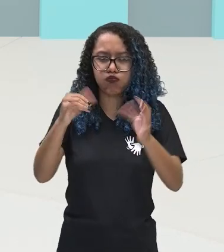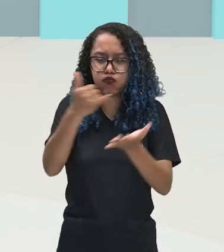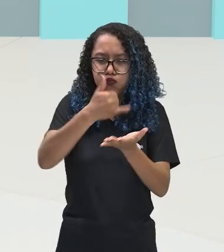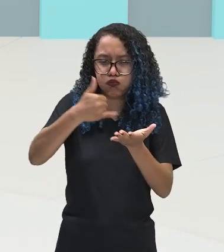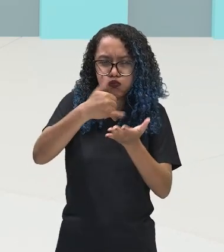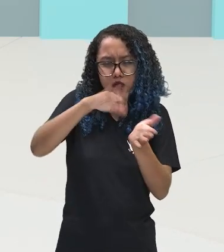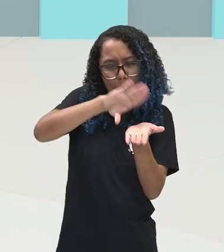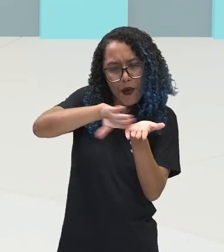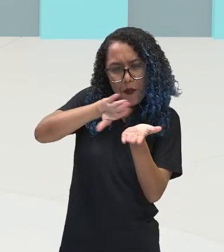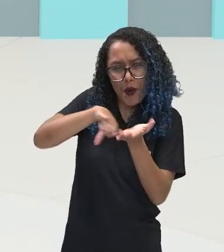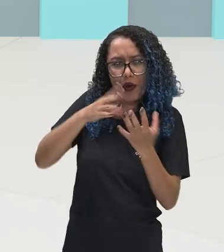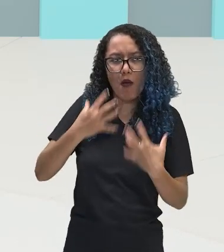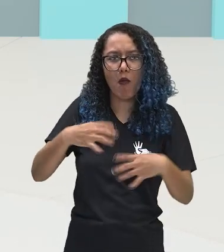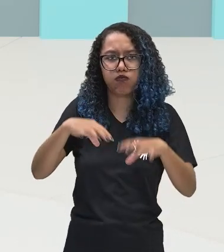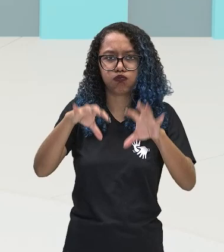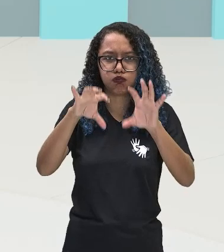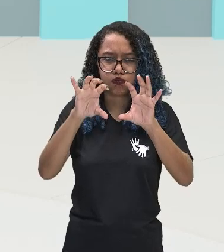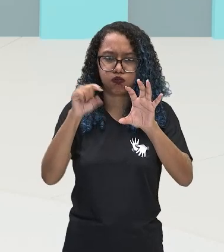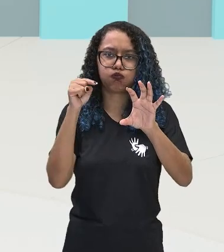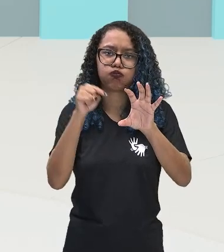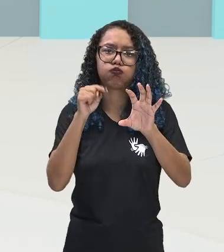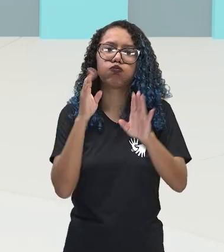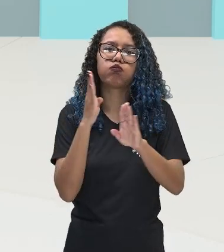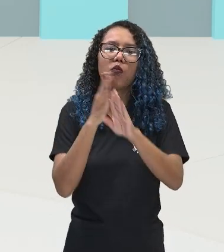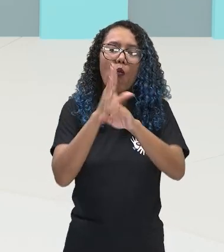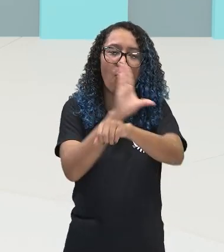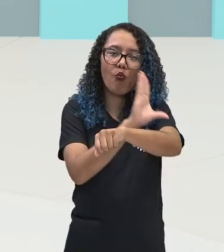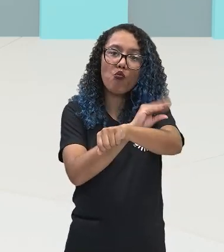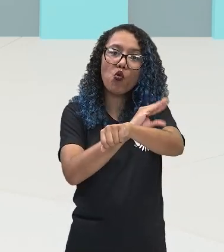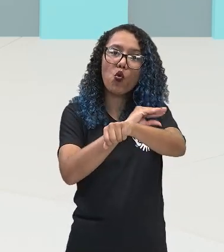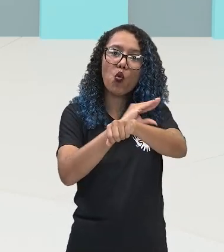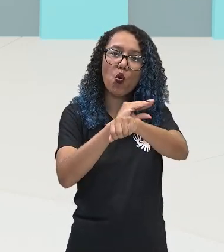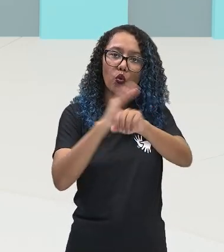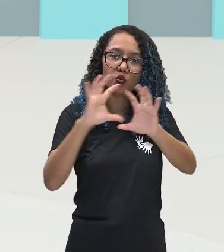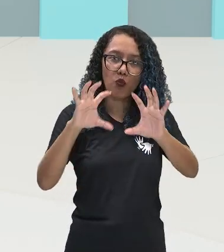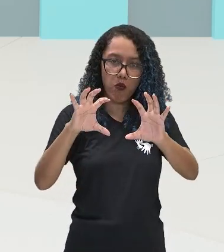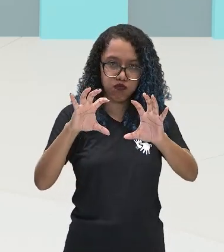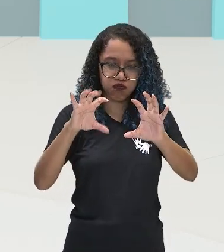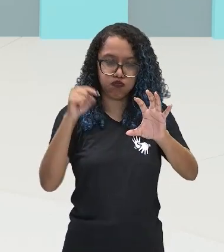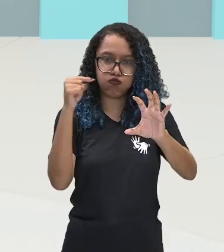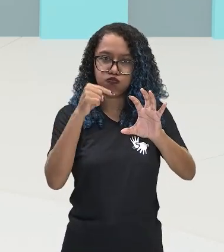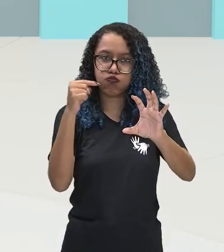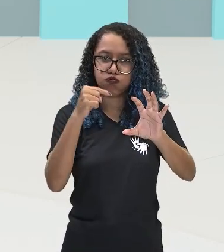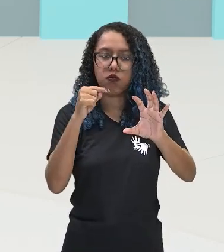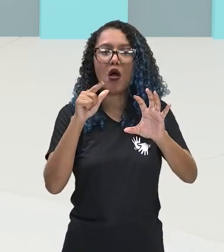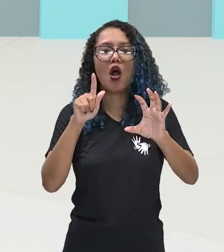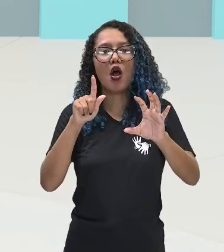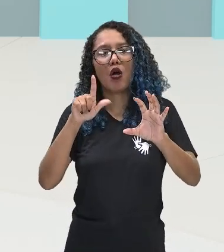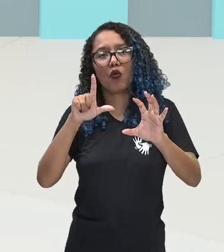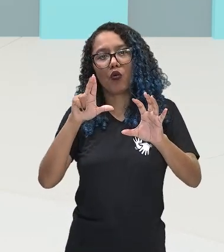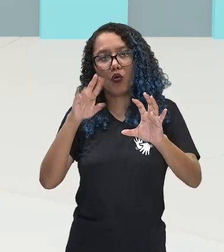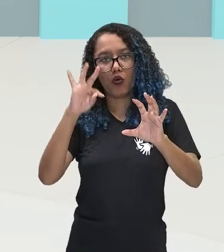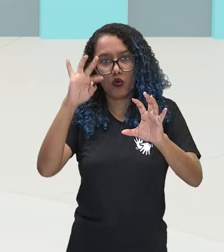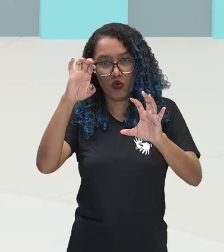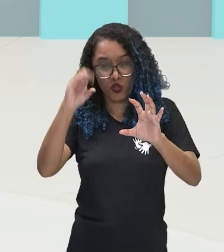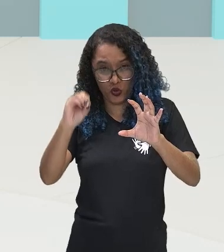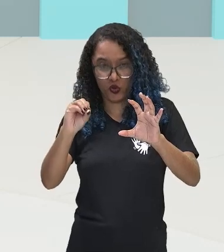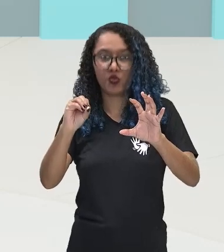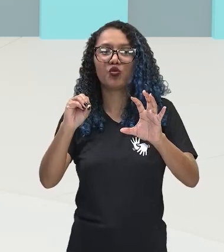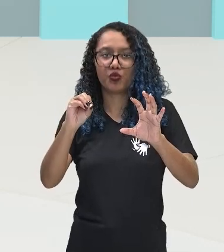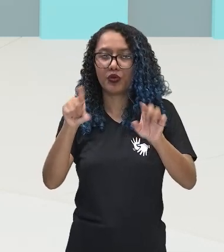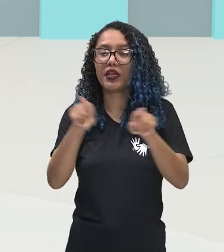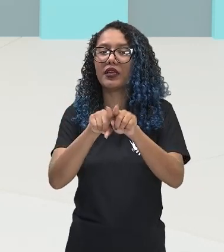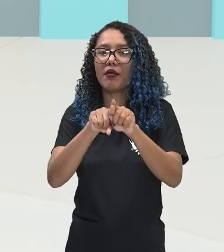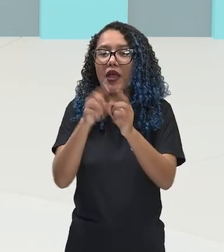abaixo desses tecidos Encontramos então a camada do músculo esquelético e os